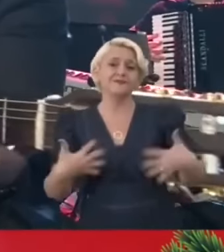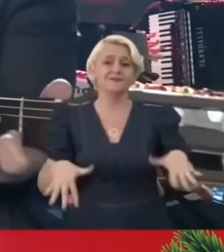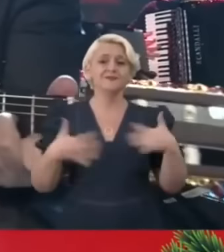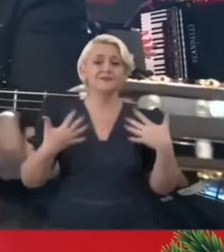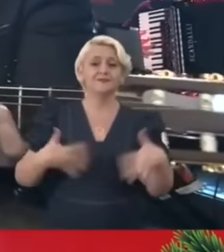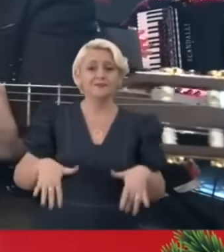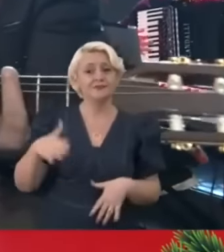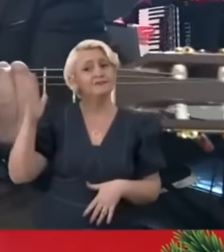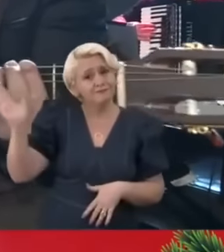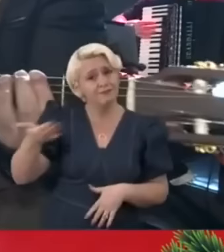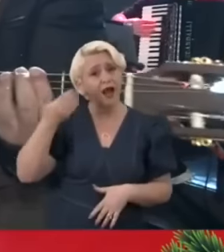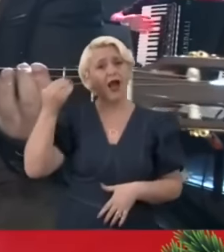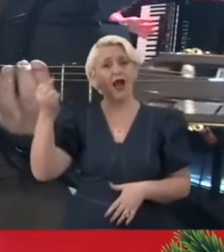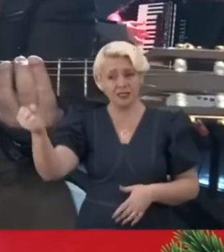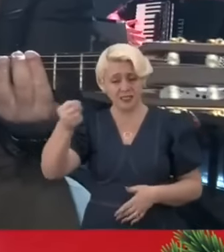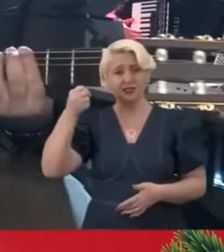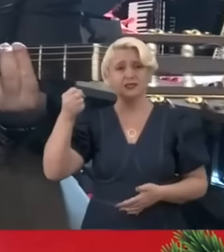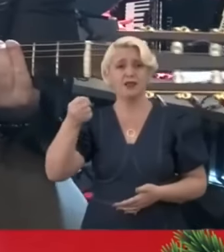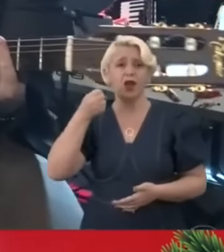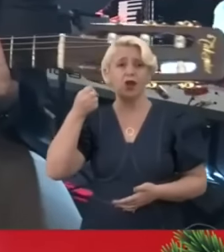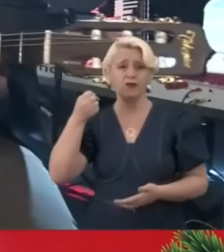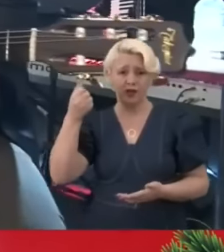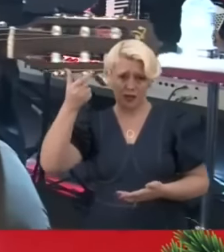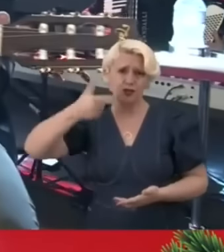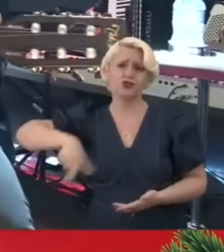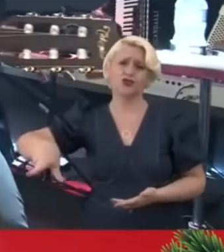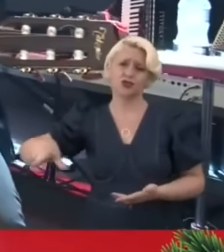Traga mais uma garrafa,